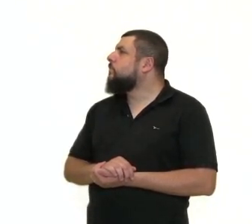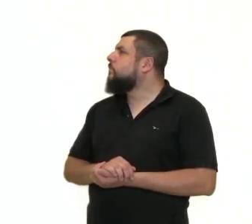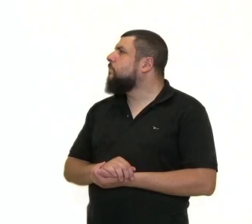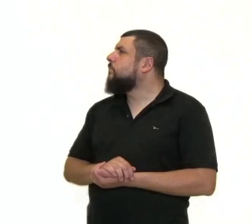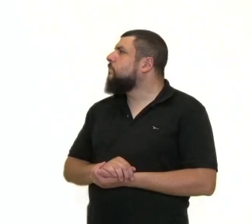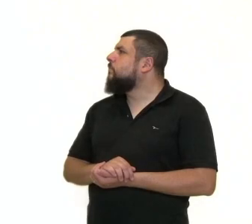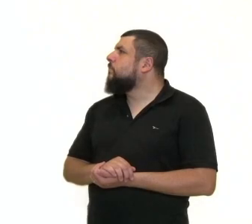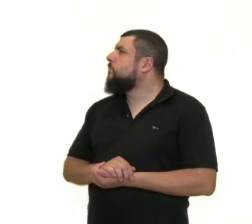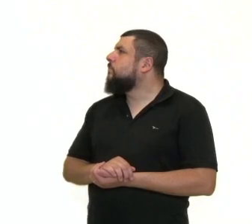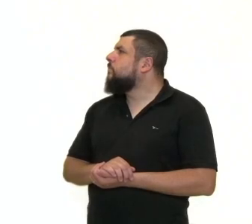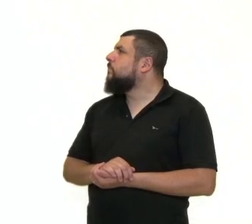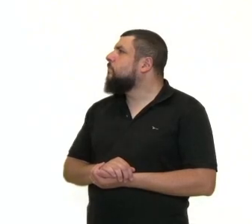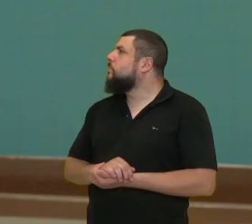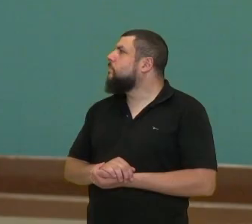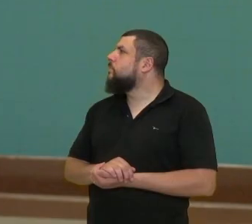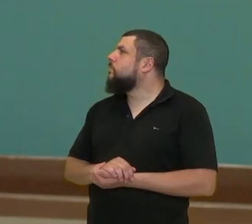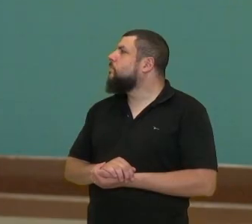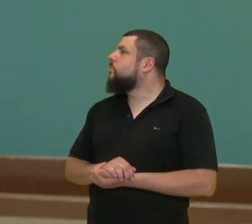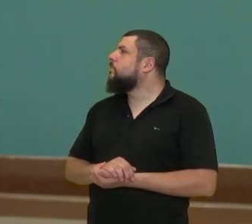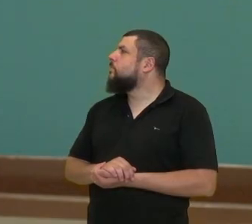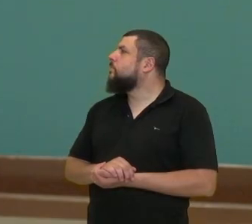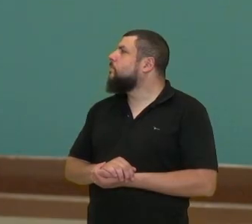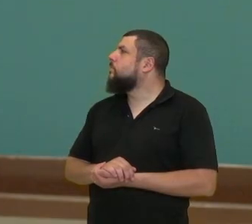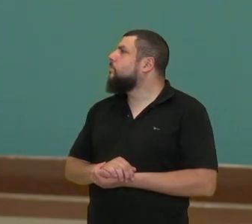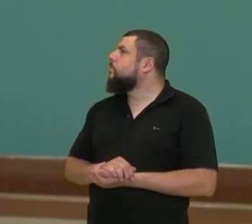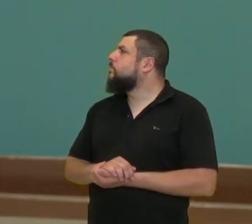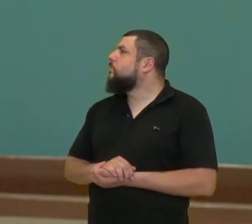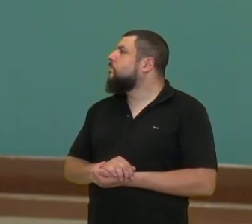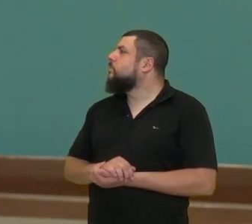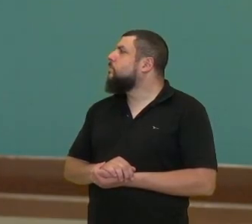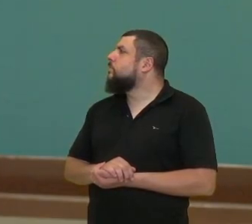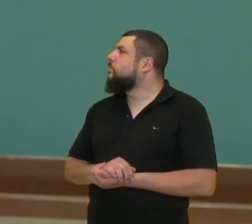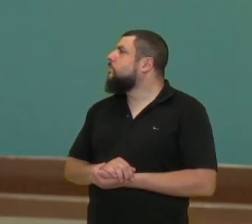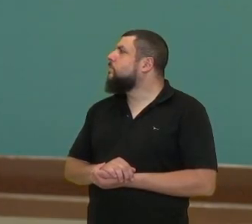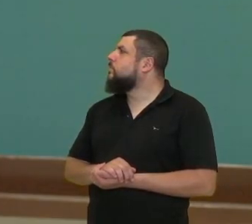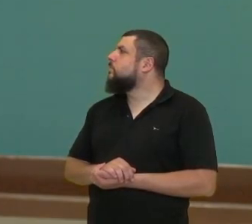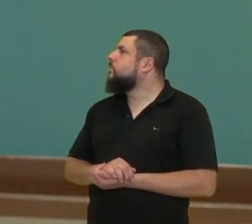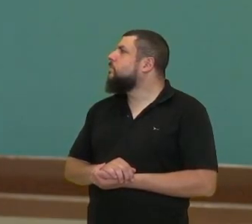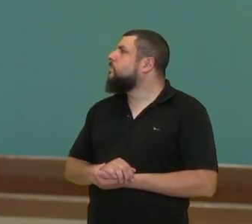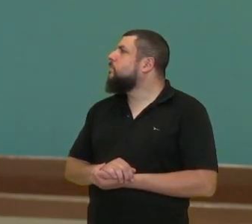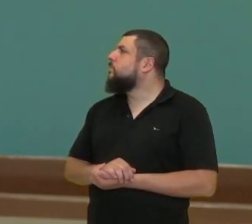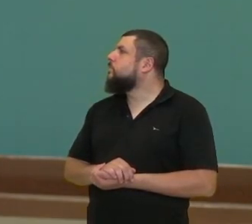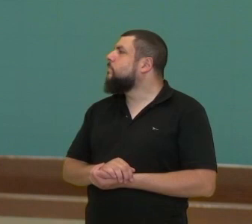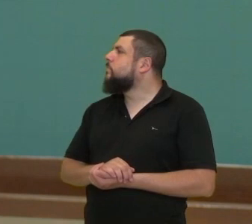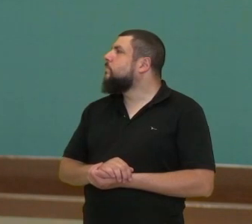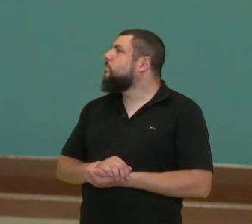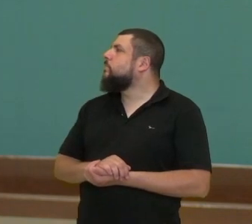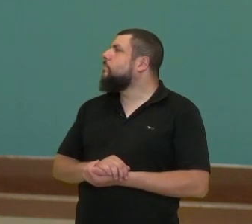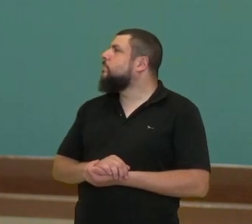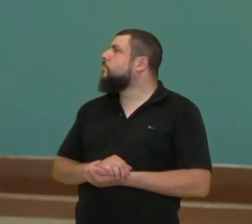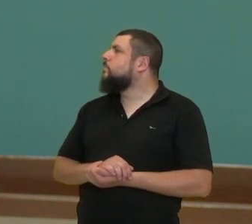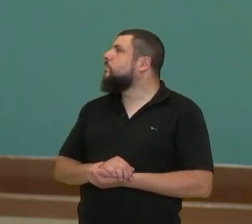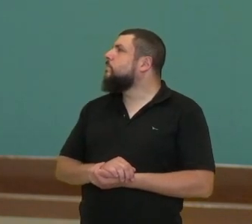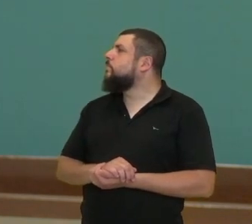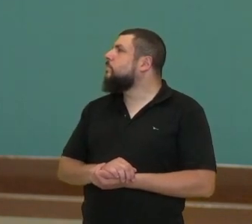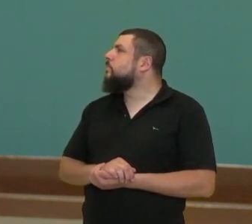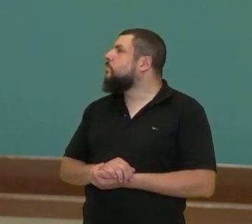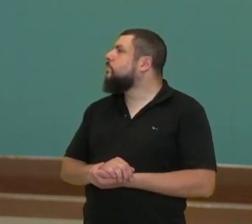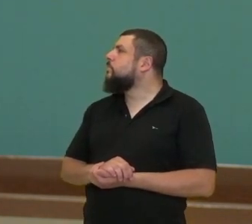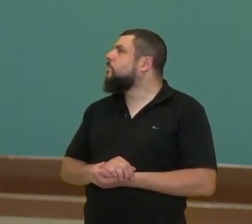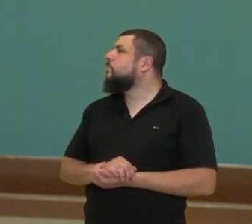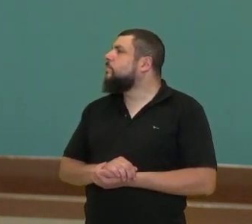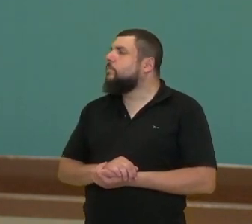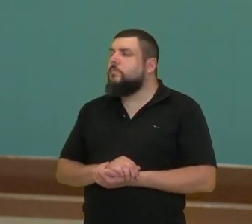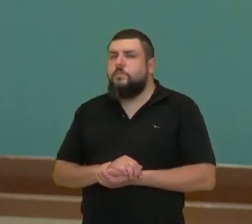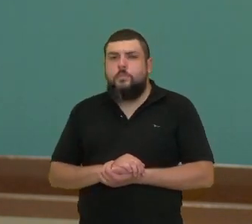Conforme determina o decreto, a empresa é obrigada a realizar esse atendimento gratuitamente.